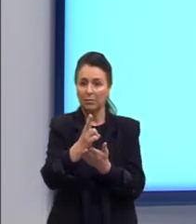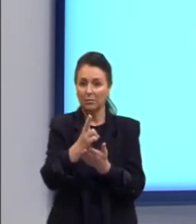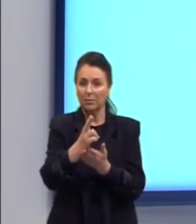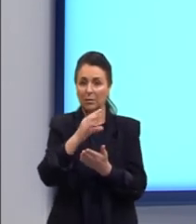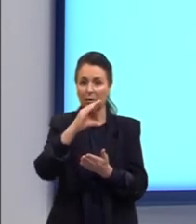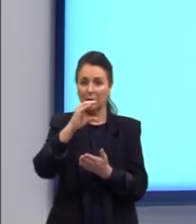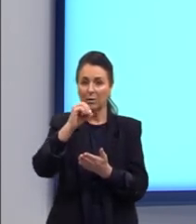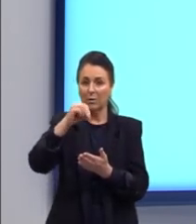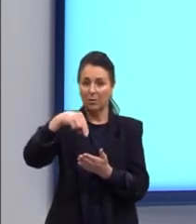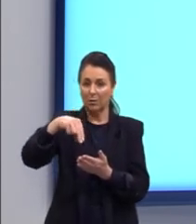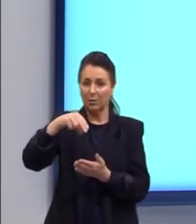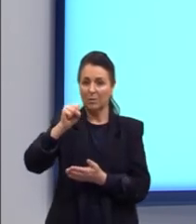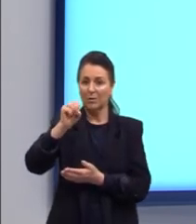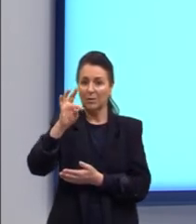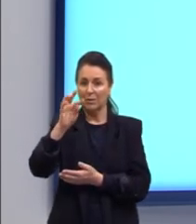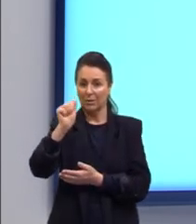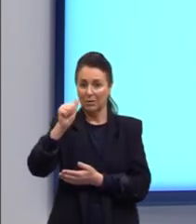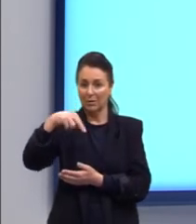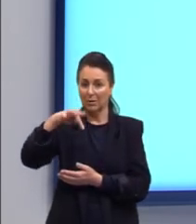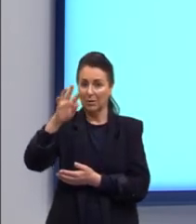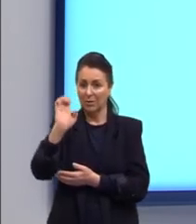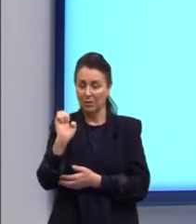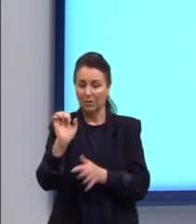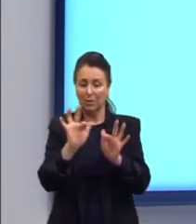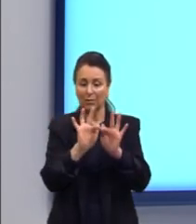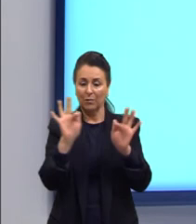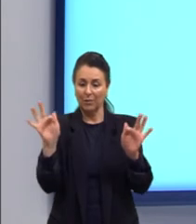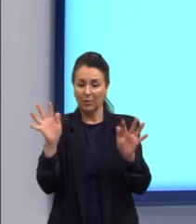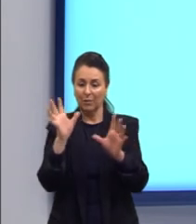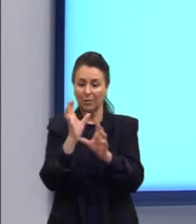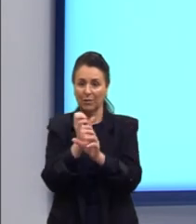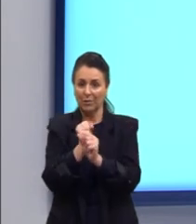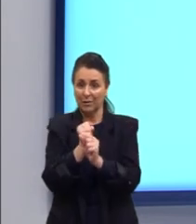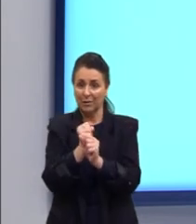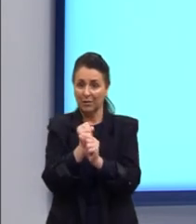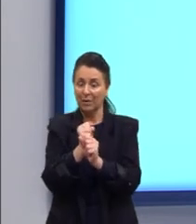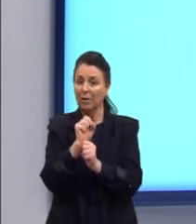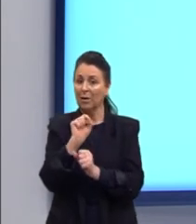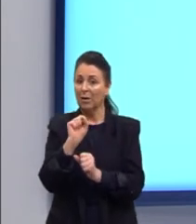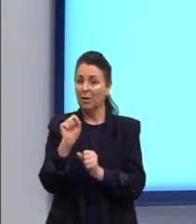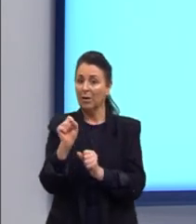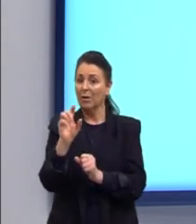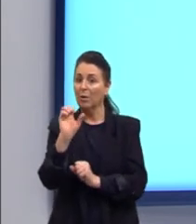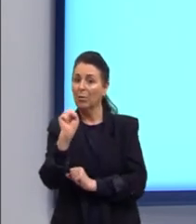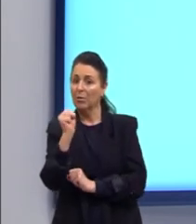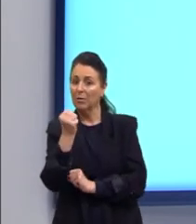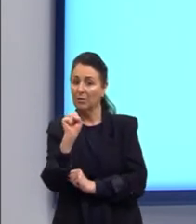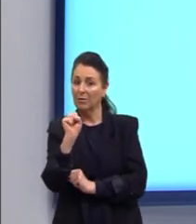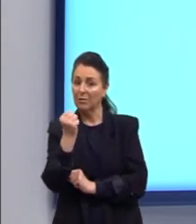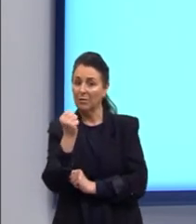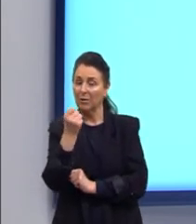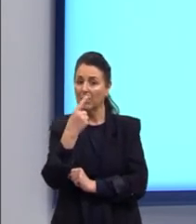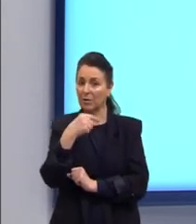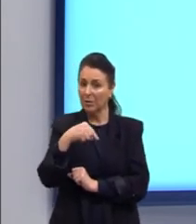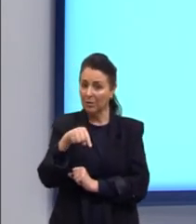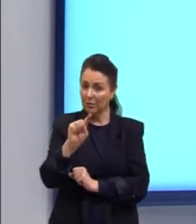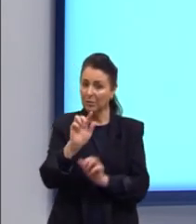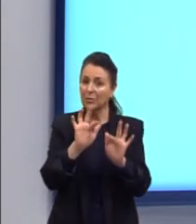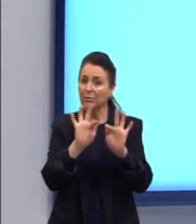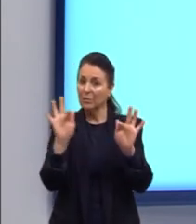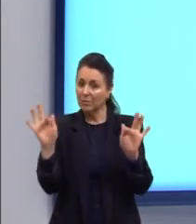constante nós temos a nossa função somada a 88 assim como em todas as outras funções que